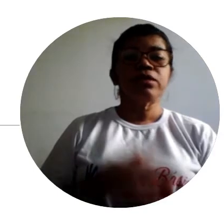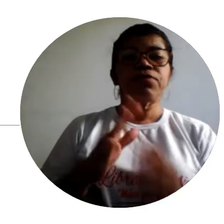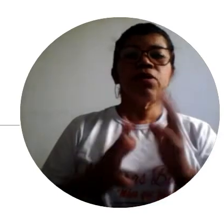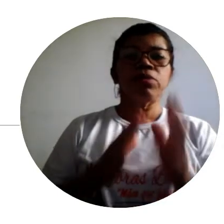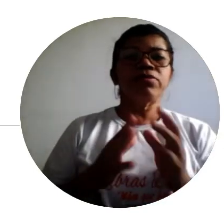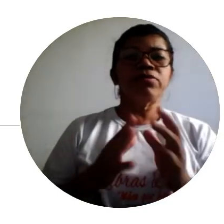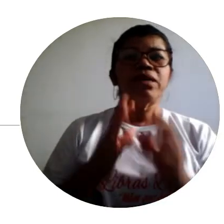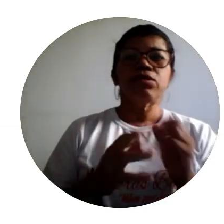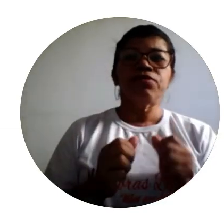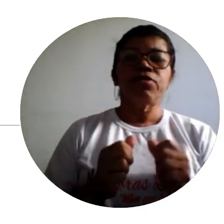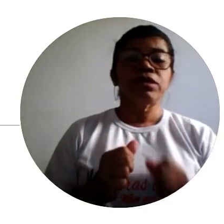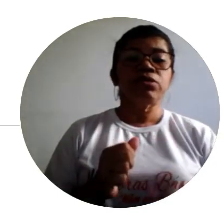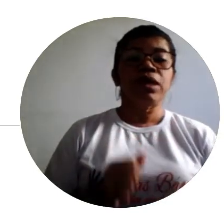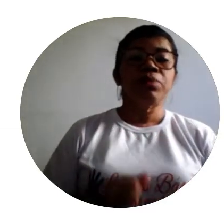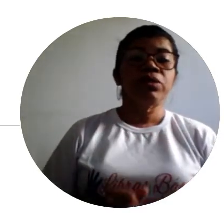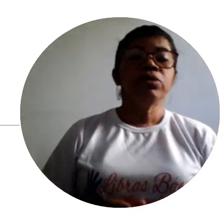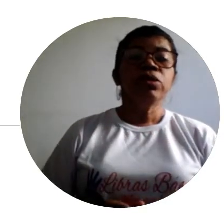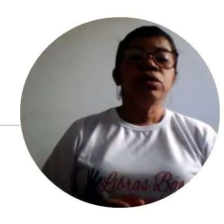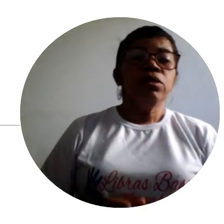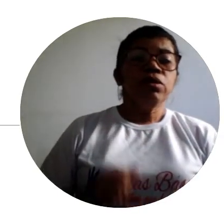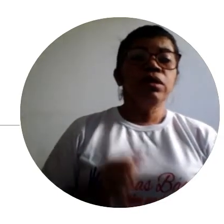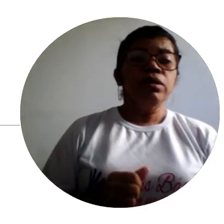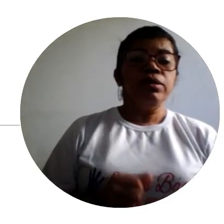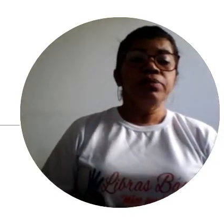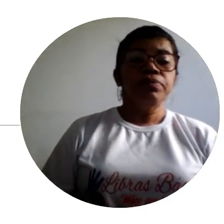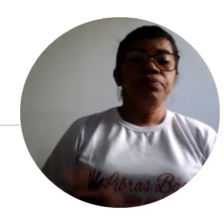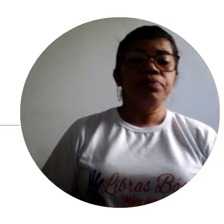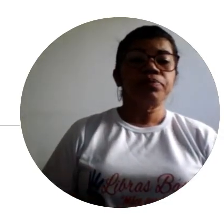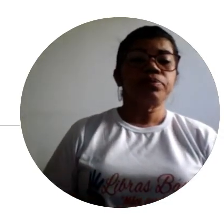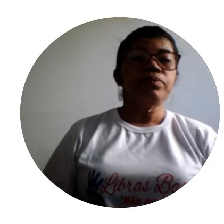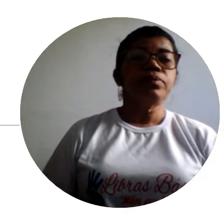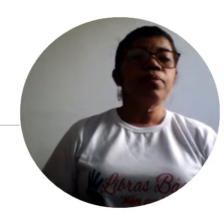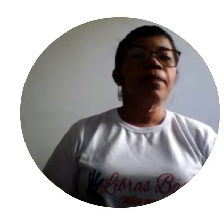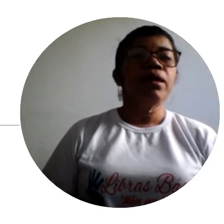são várias formas, várias configurações que a mão ganha.